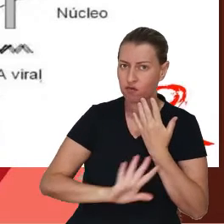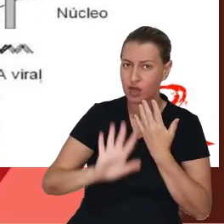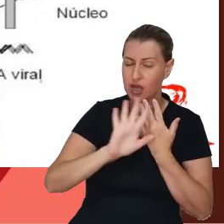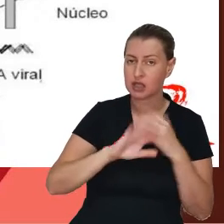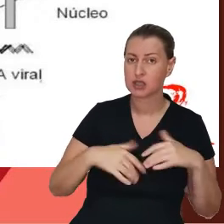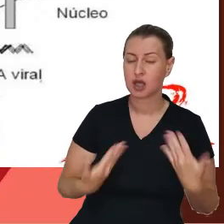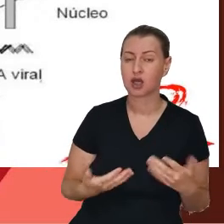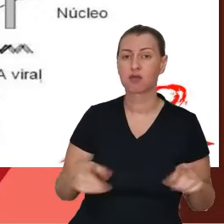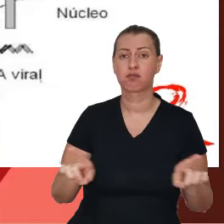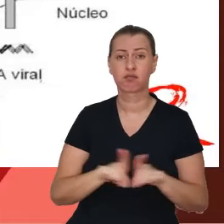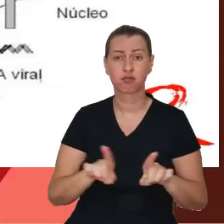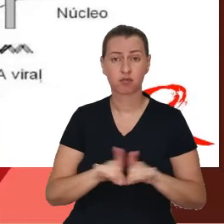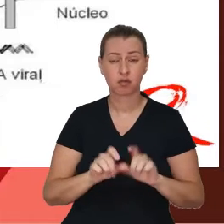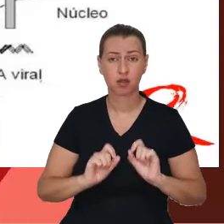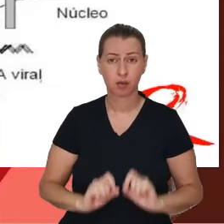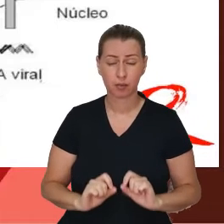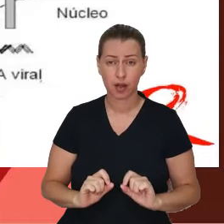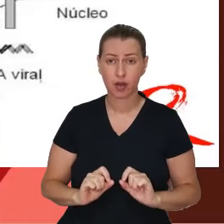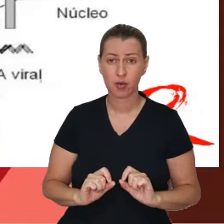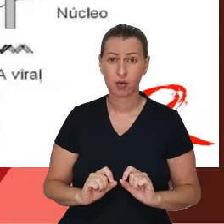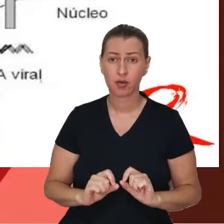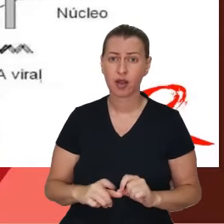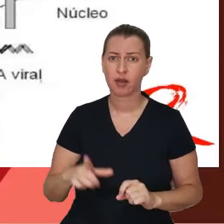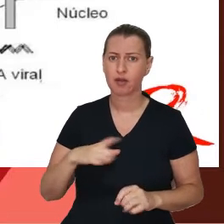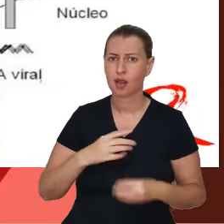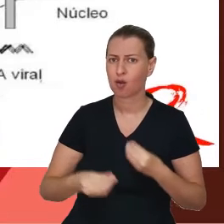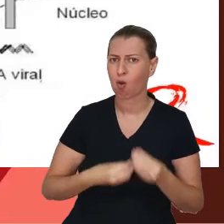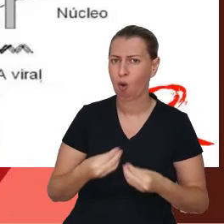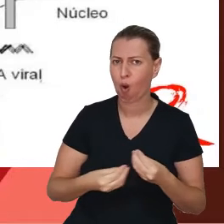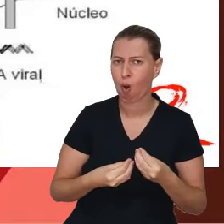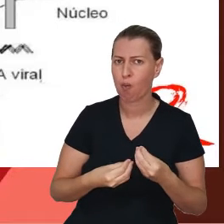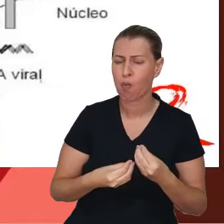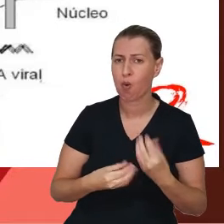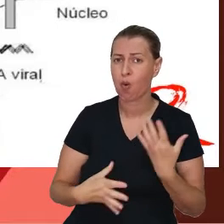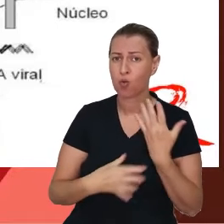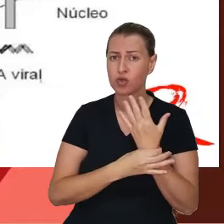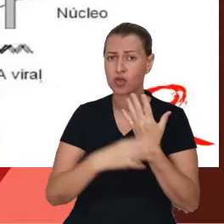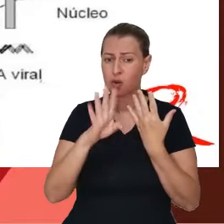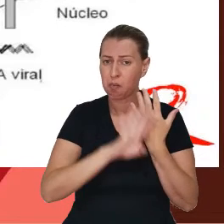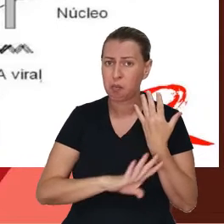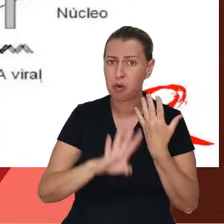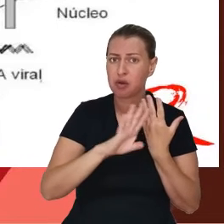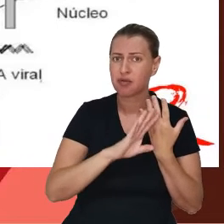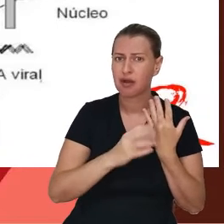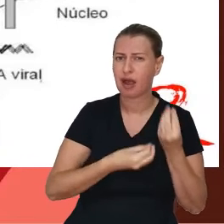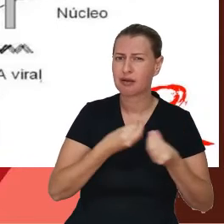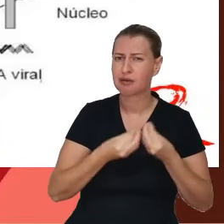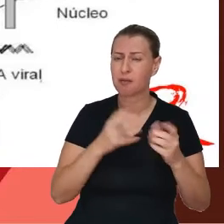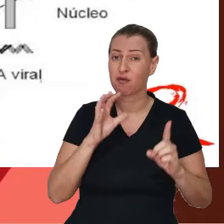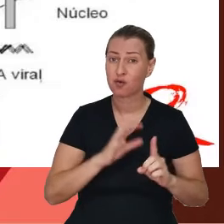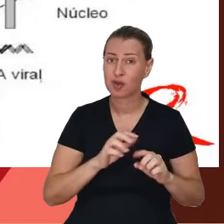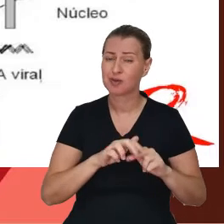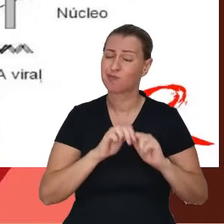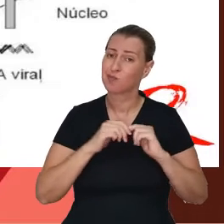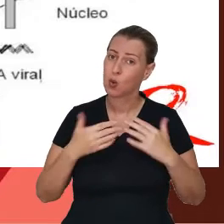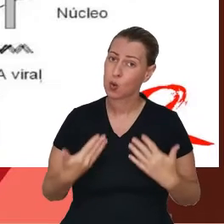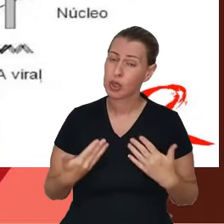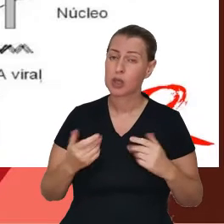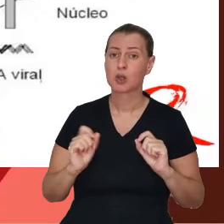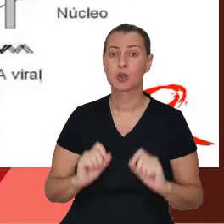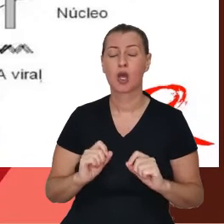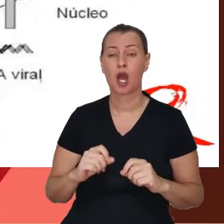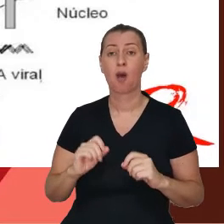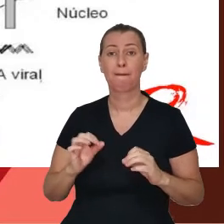de imunidade de anticorpos, né, produção de anticorpos. Então, é uma célula muito importante para a defesa,